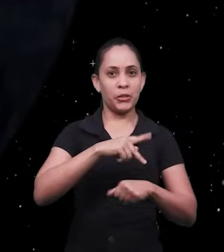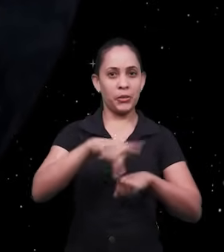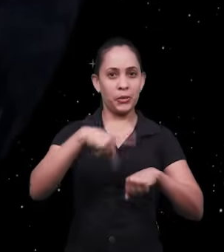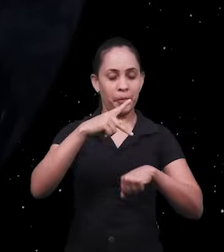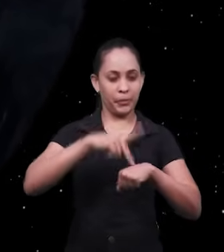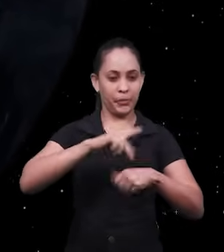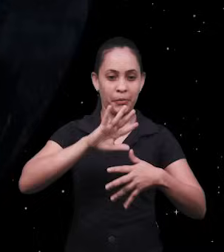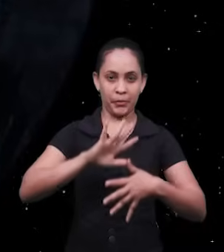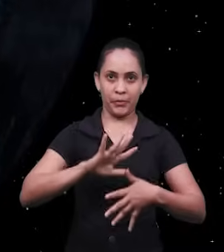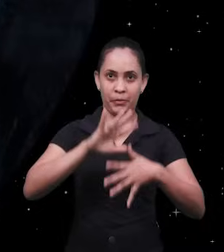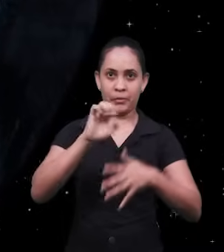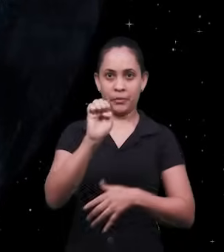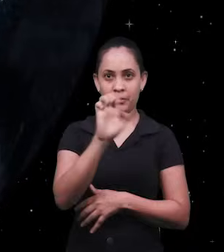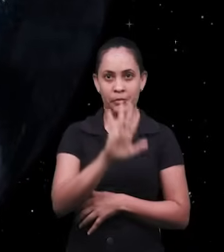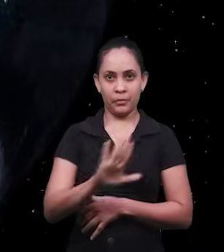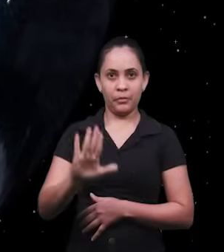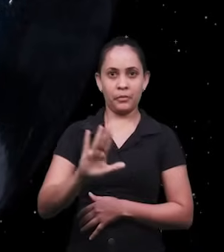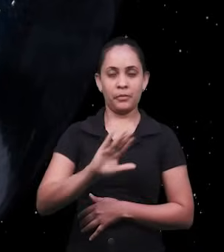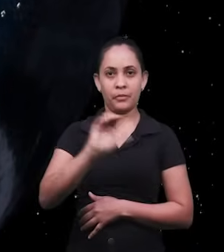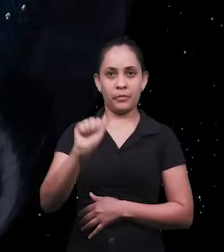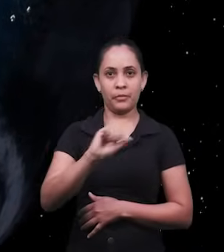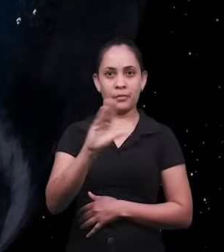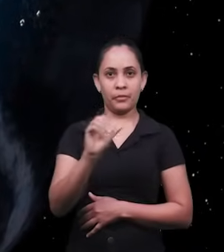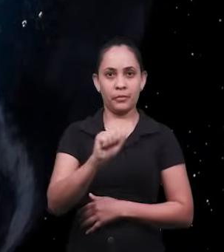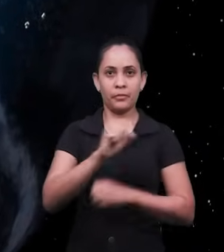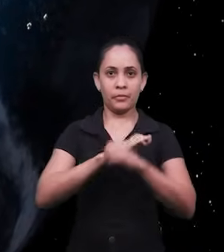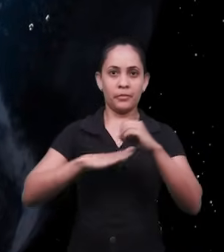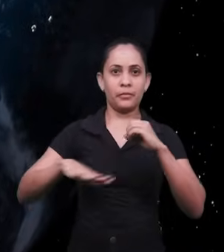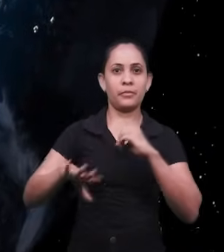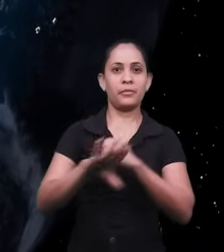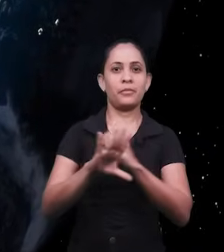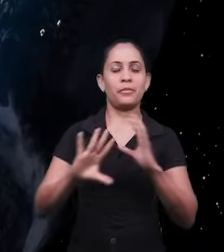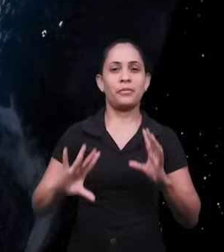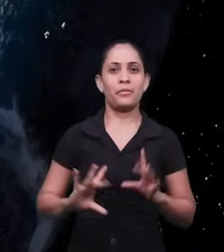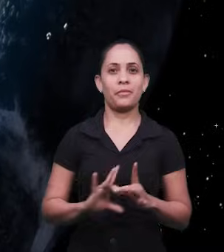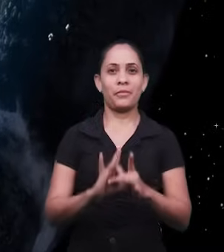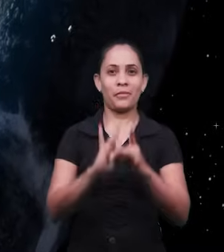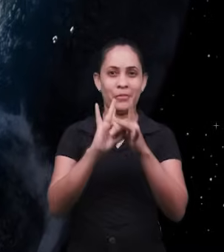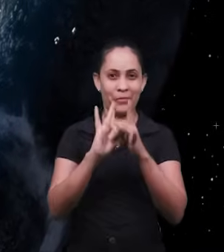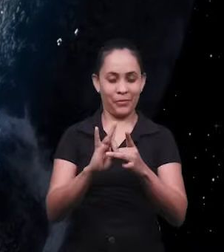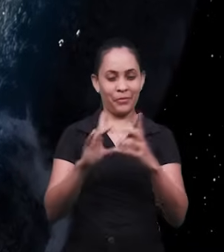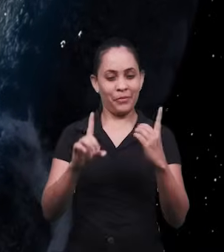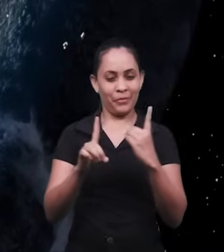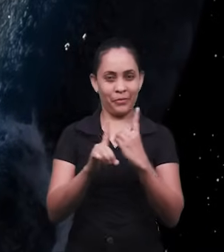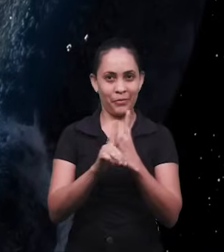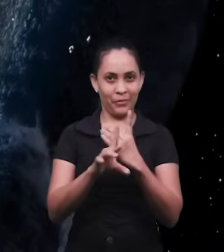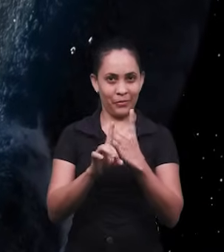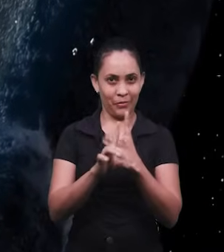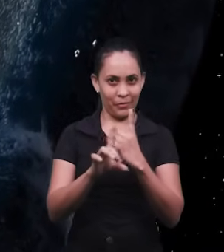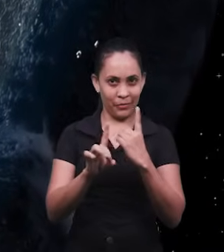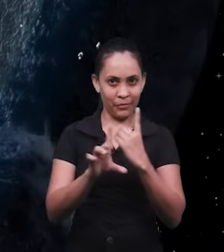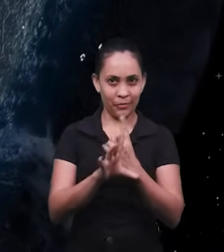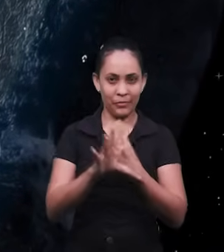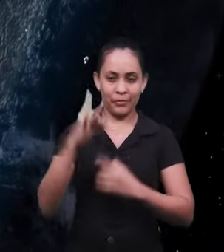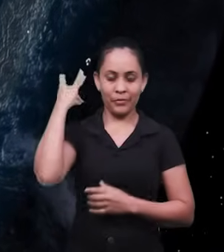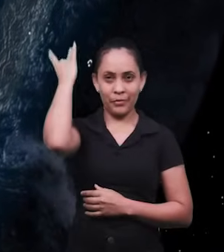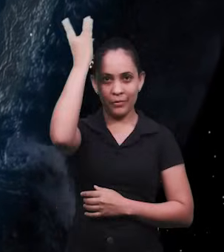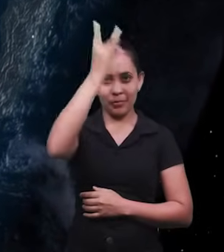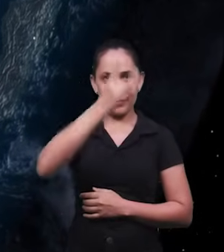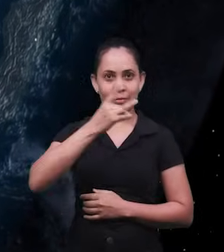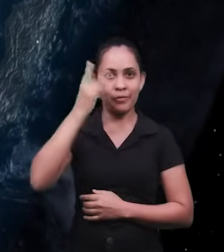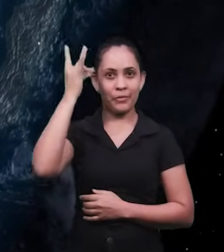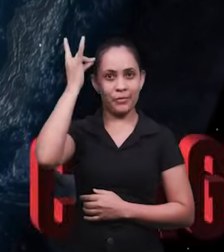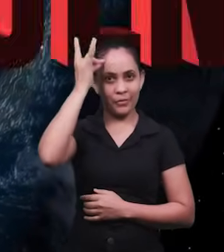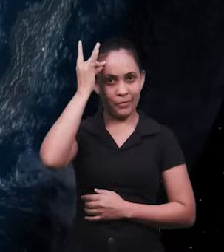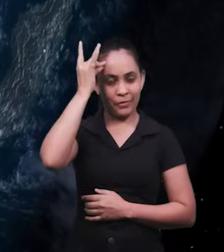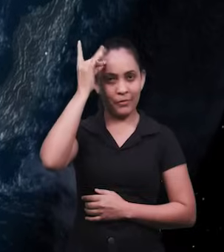nas 3 Américas, Europa, África, Ásia e Oceania, conectadas pela mesma doutrina, pela